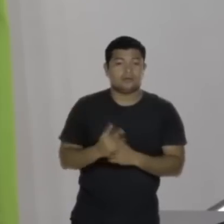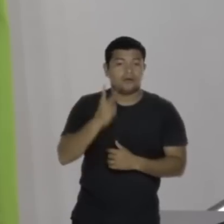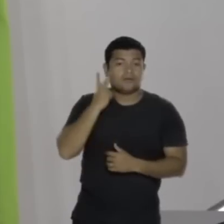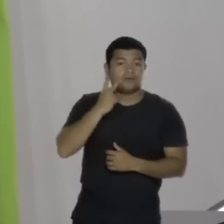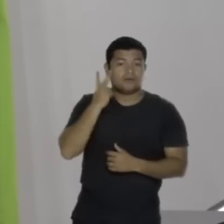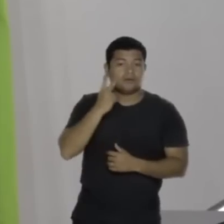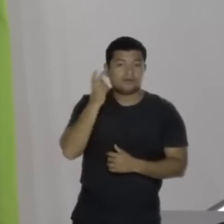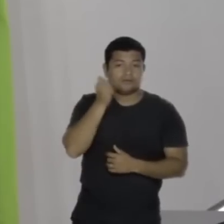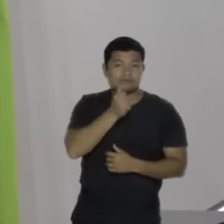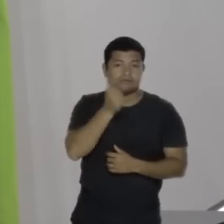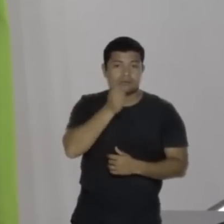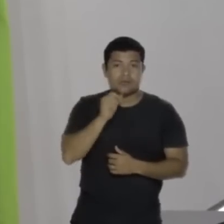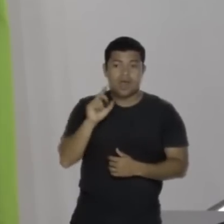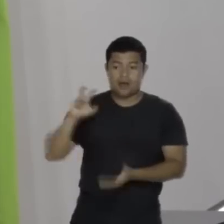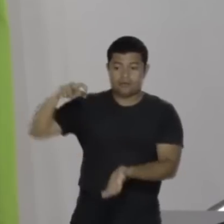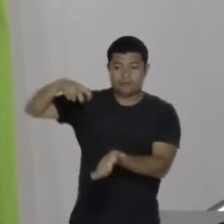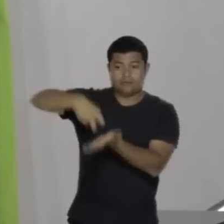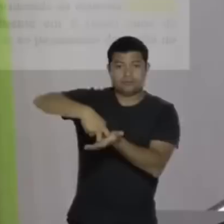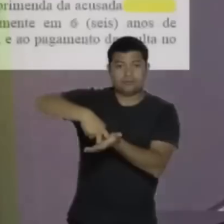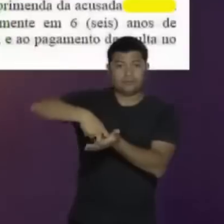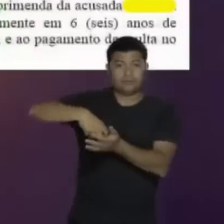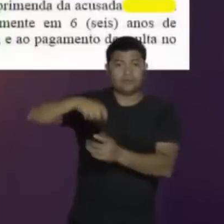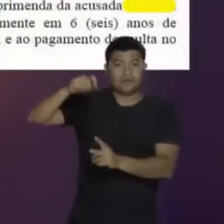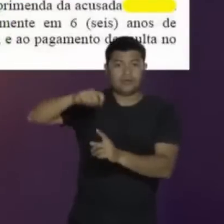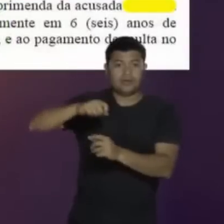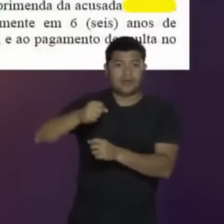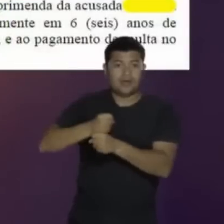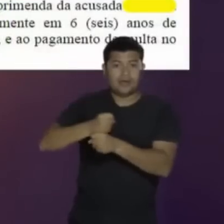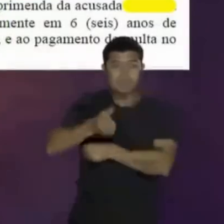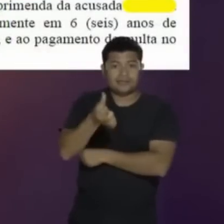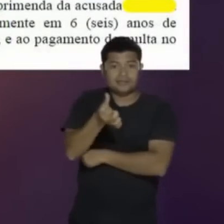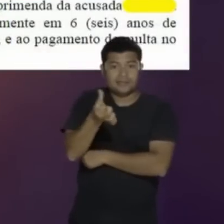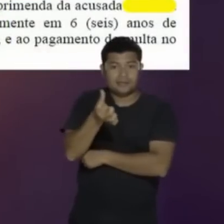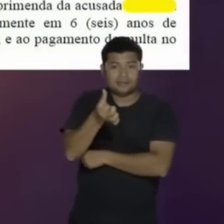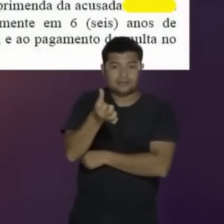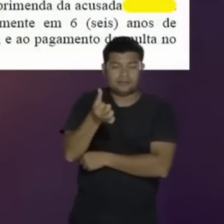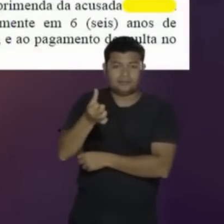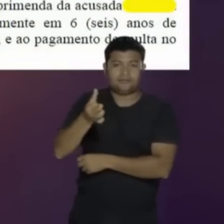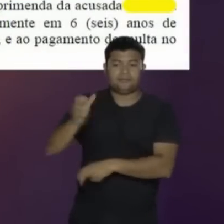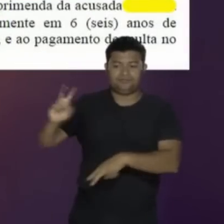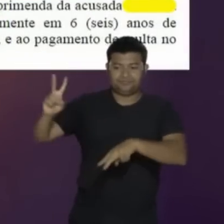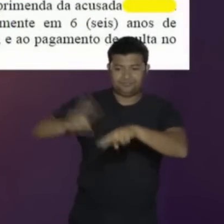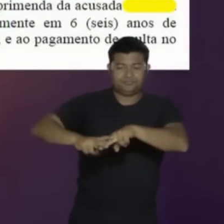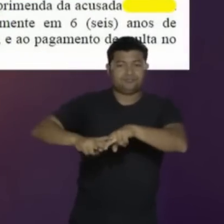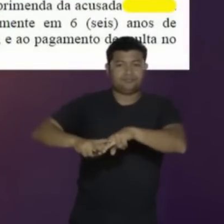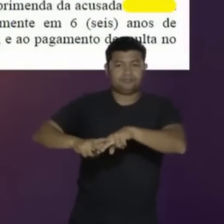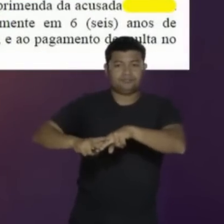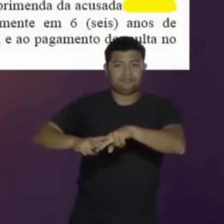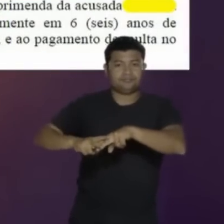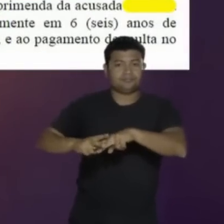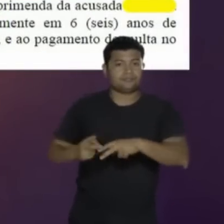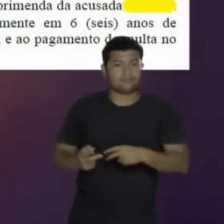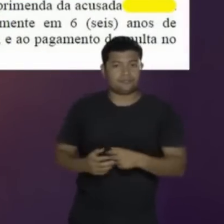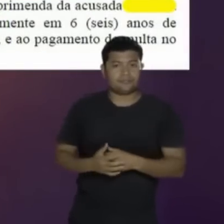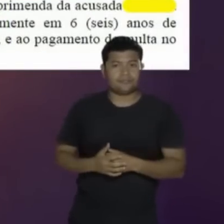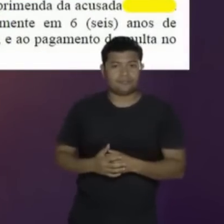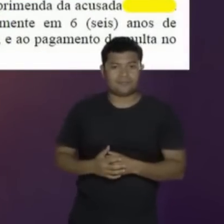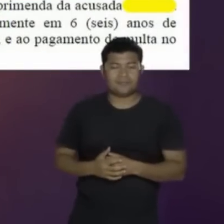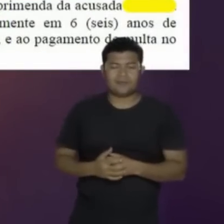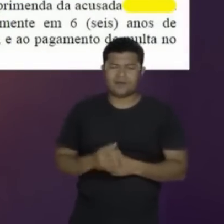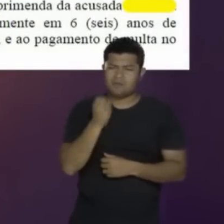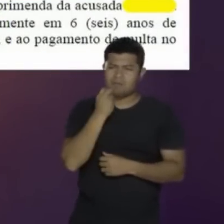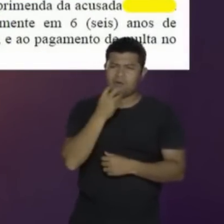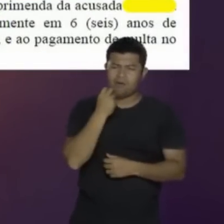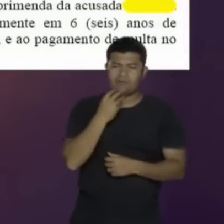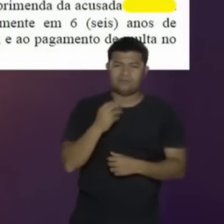foi condenada a 6 anos de detenção. É bom, né, quando um criminoso acusa os outros de crime. Acho o mundo é interessante, dá